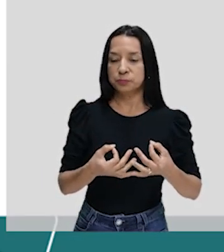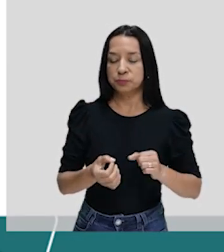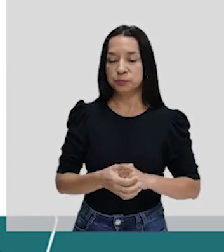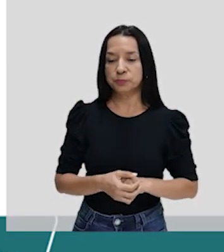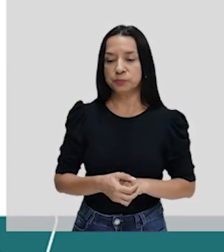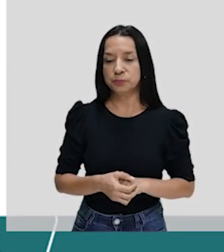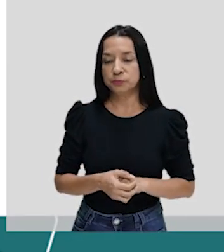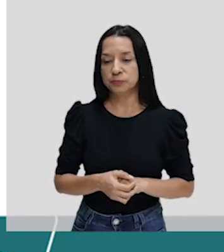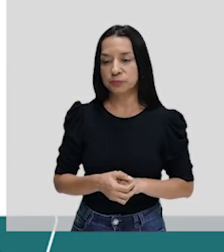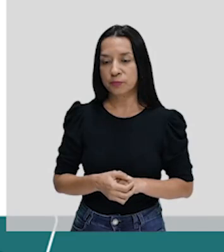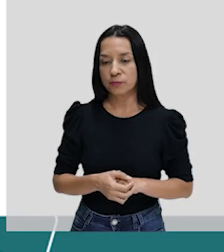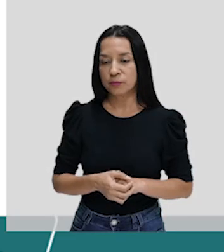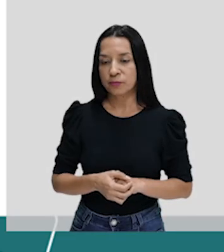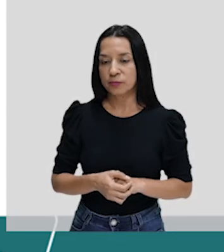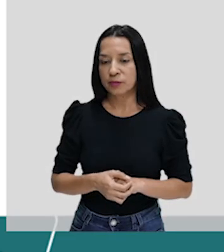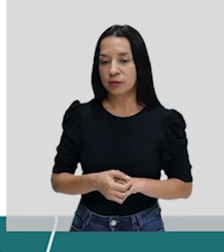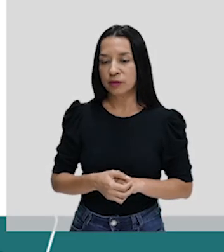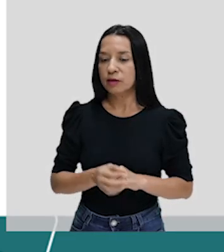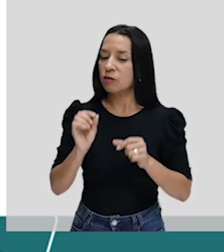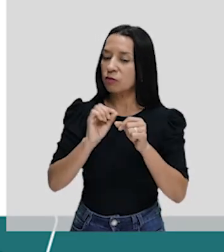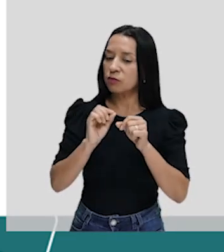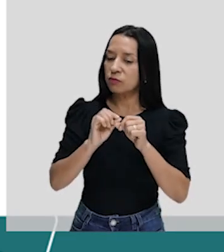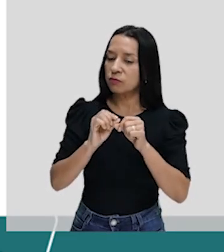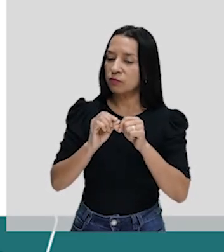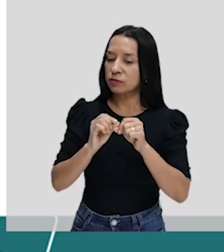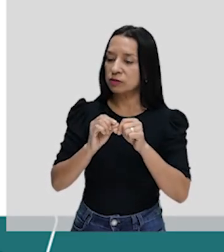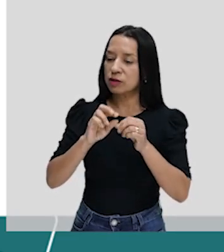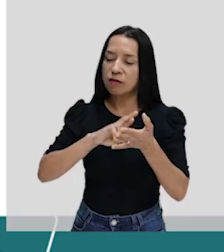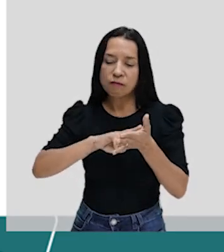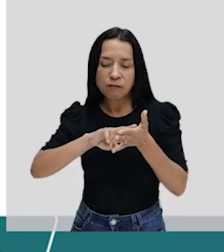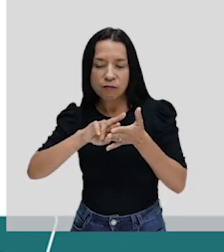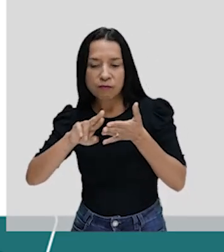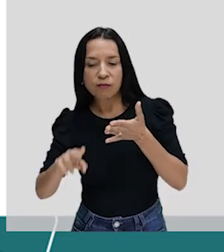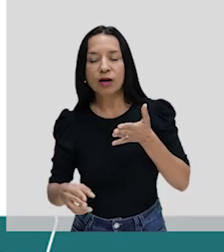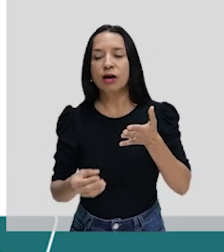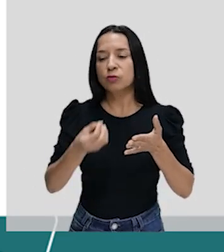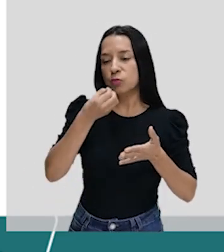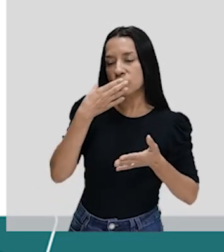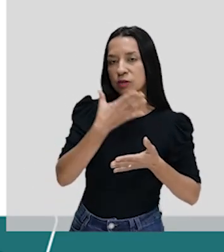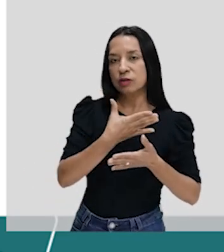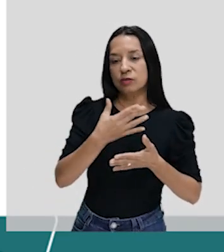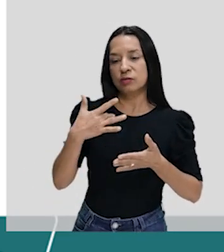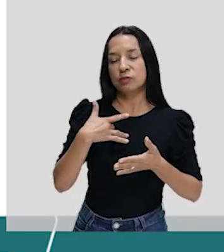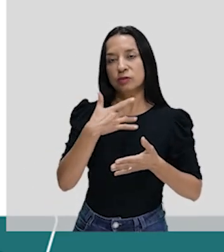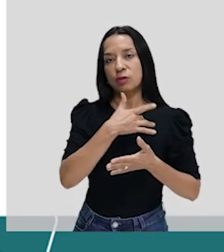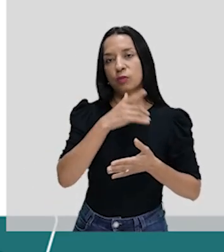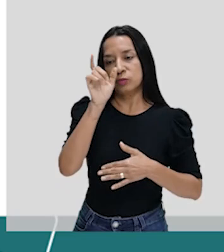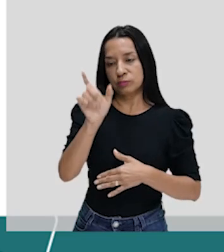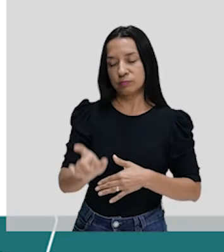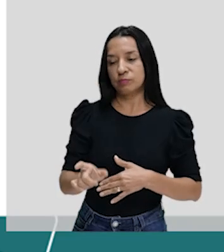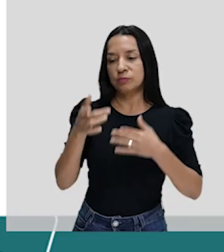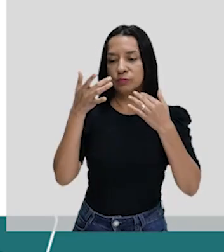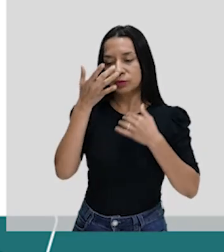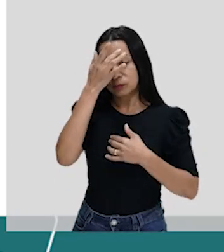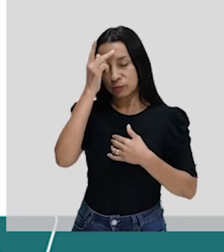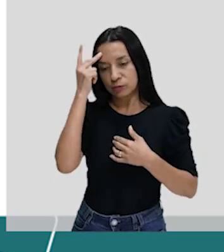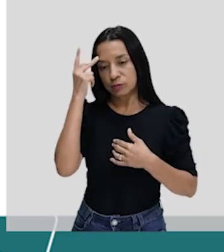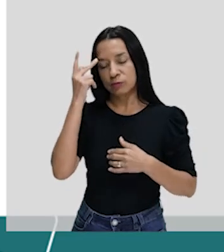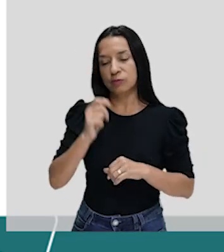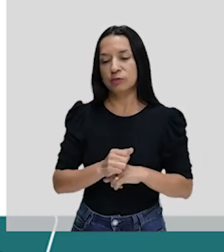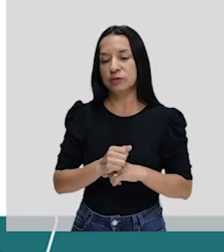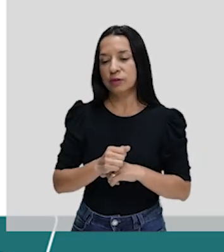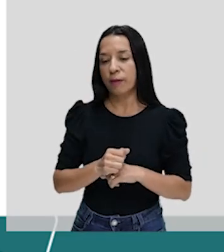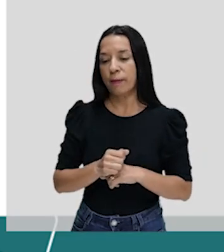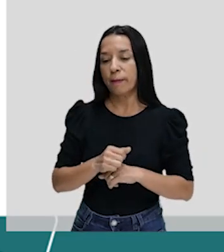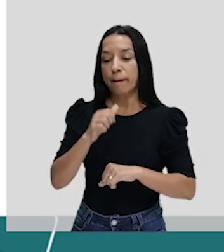correta, irão gerar uma série de benefícios para a saúde desse indivíduo. Vão gerar um melhor